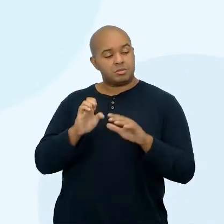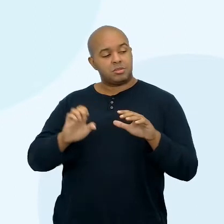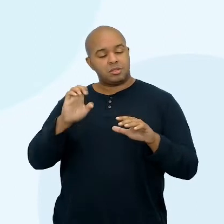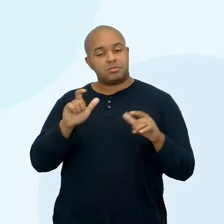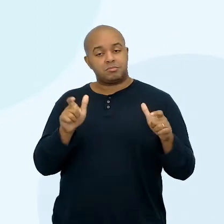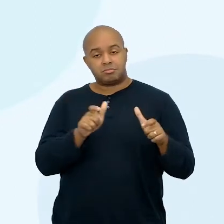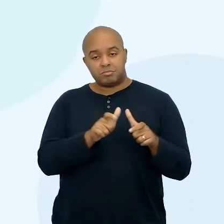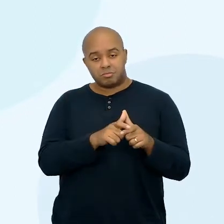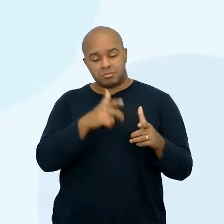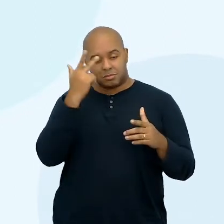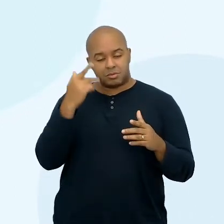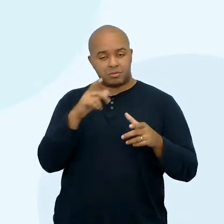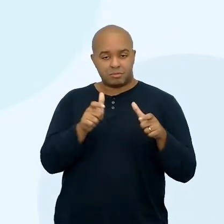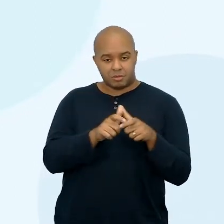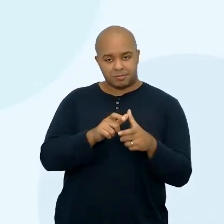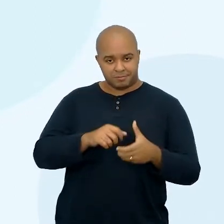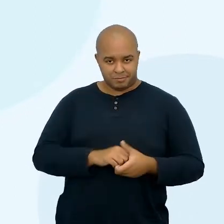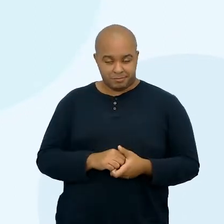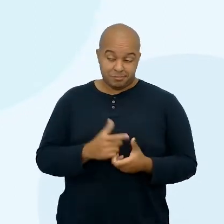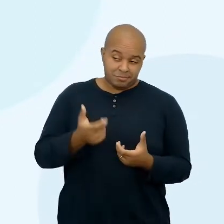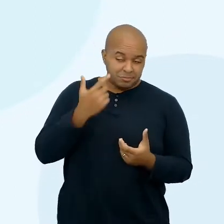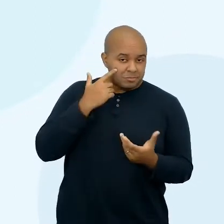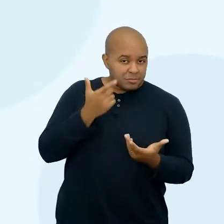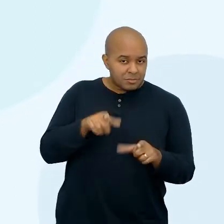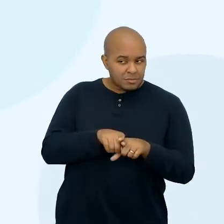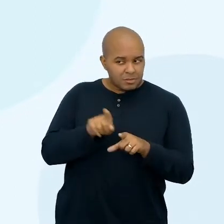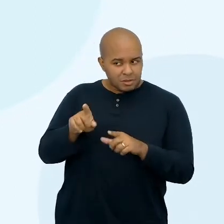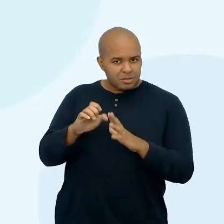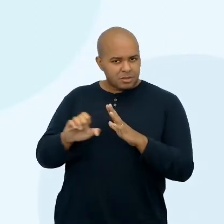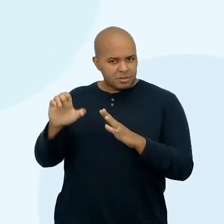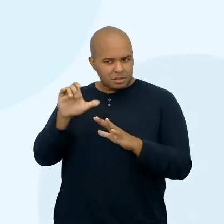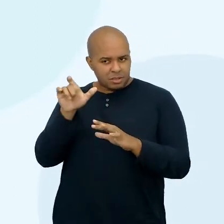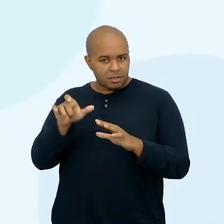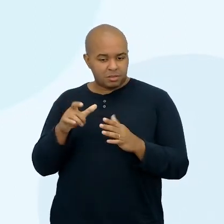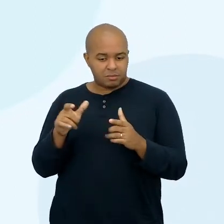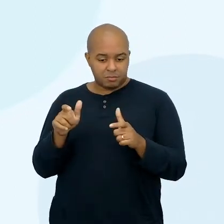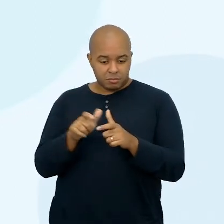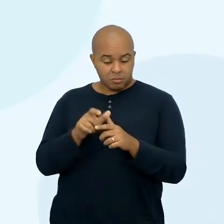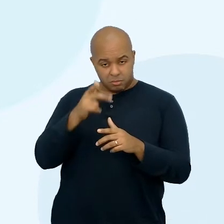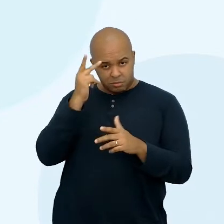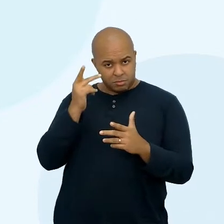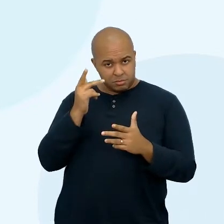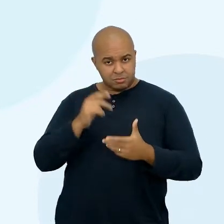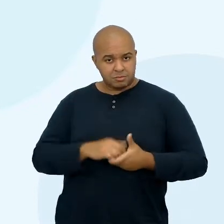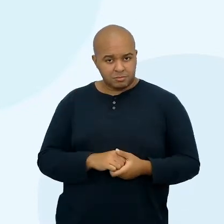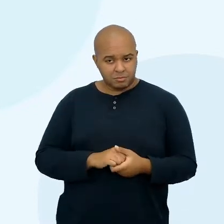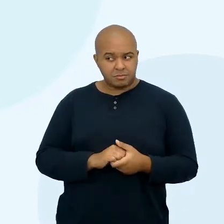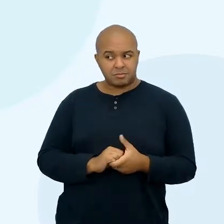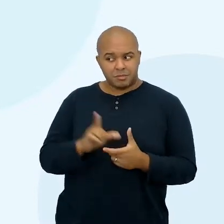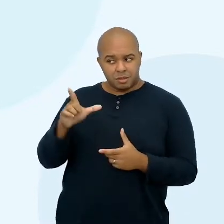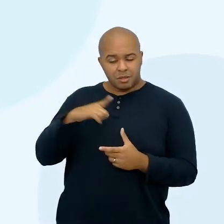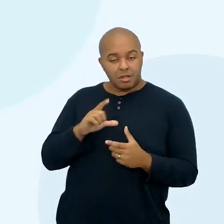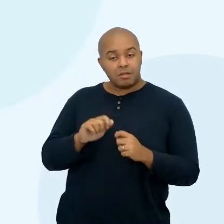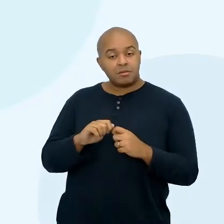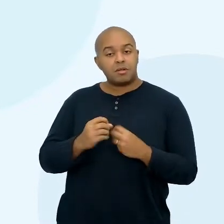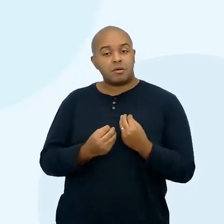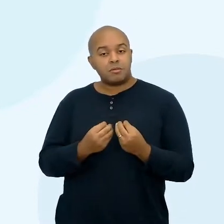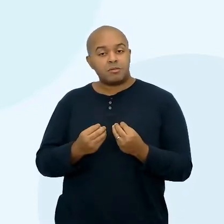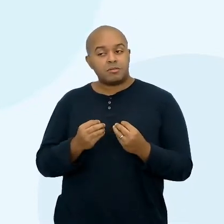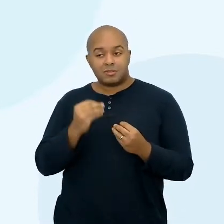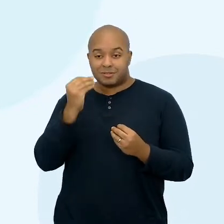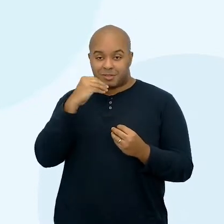um estado. Quanto maior é a população de um estado, mais representantes esse